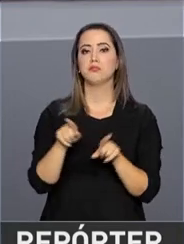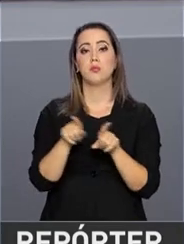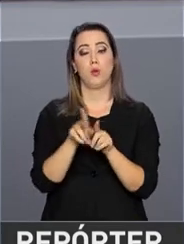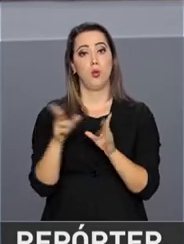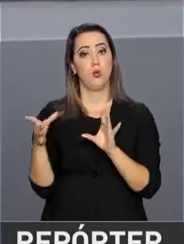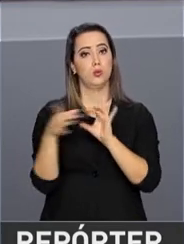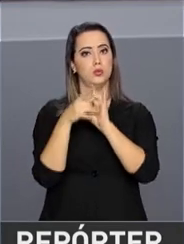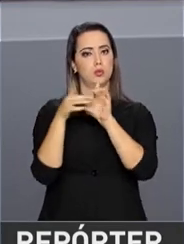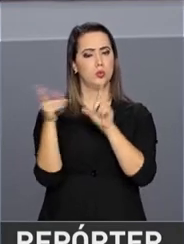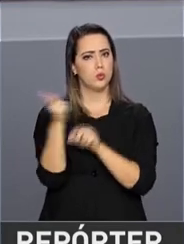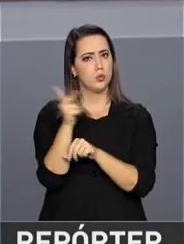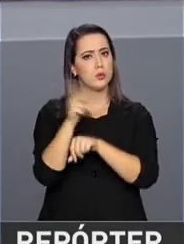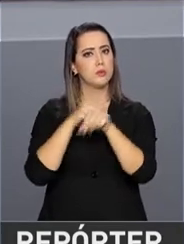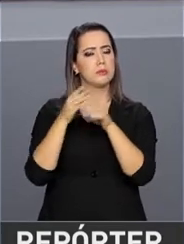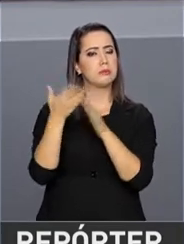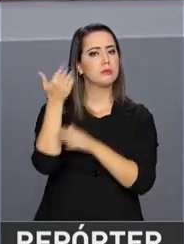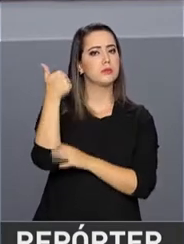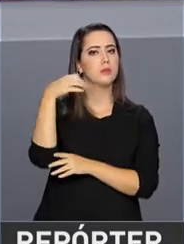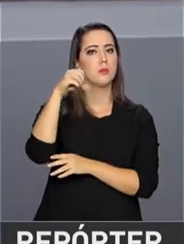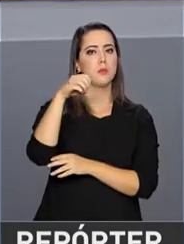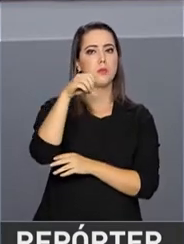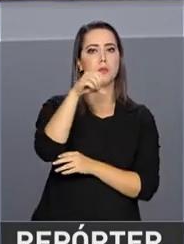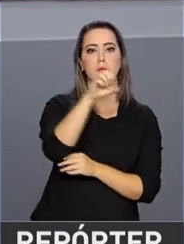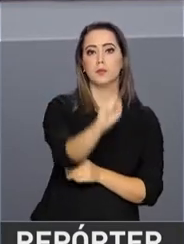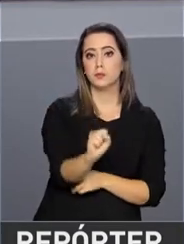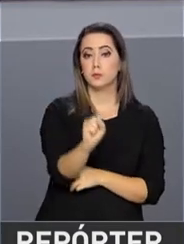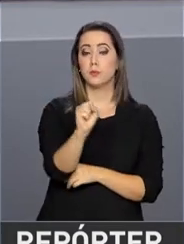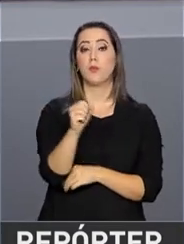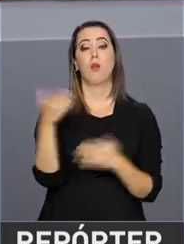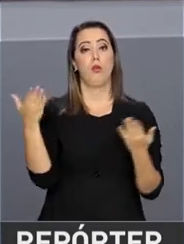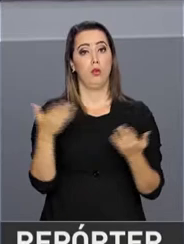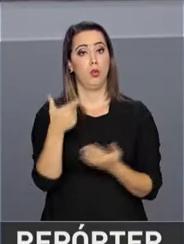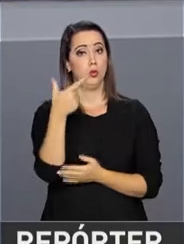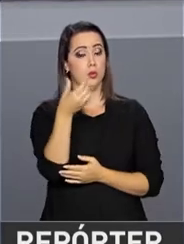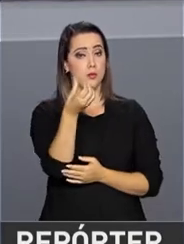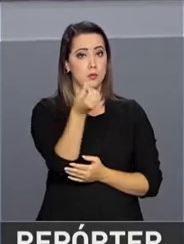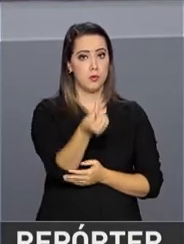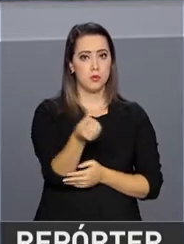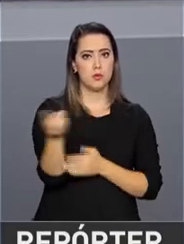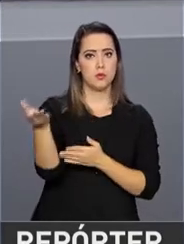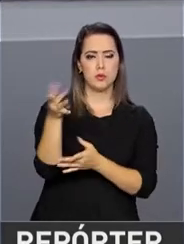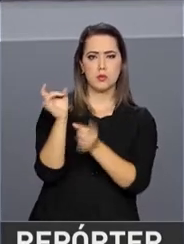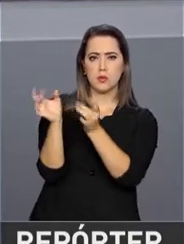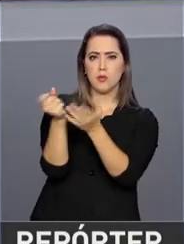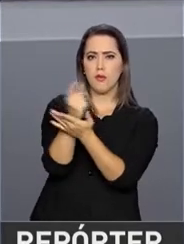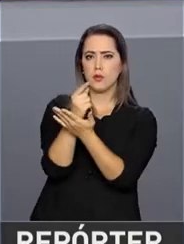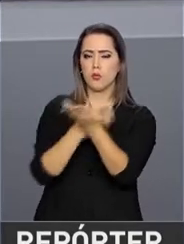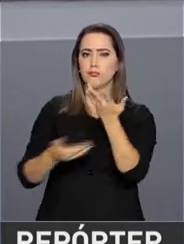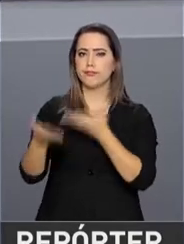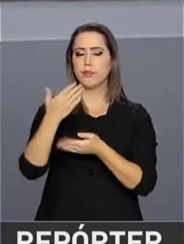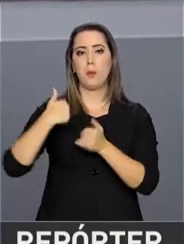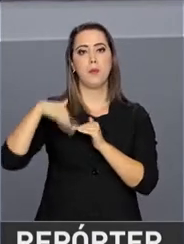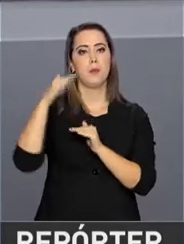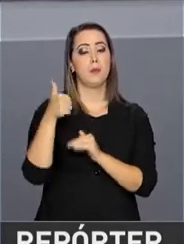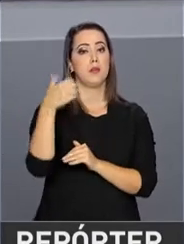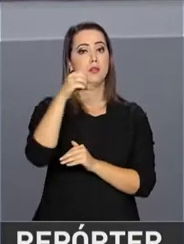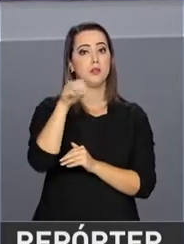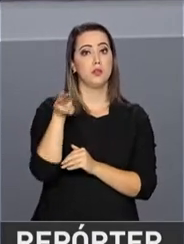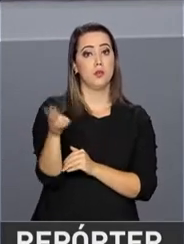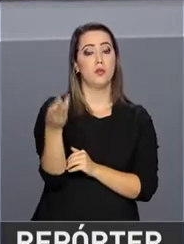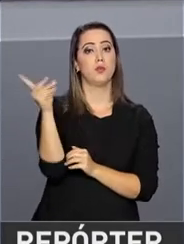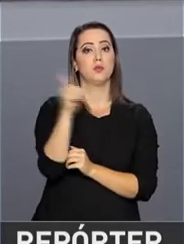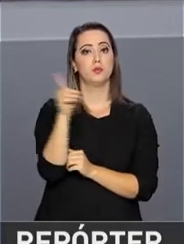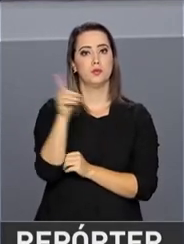em 1998 em 2016 o comércio bilateral foi de mais de 19 milhões de dólares